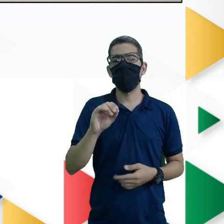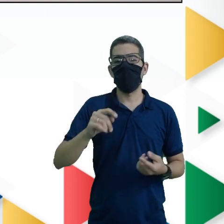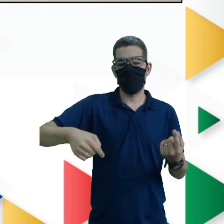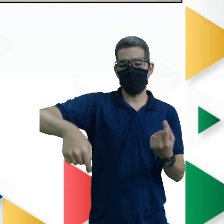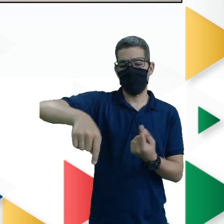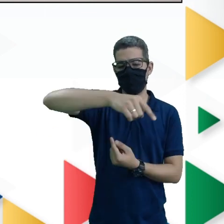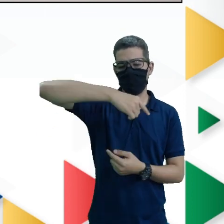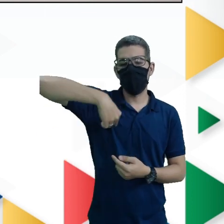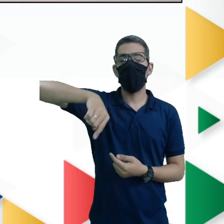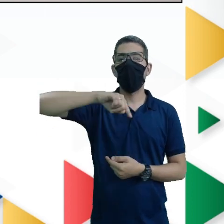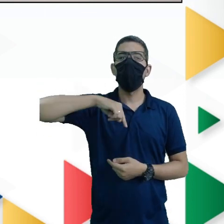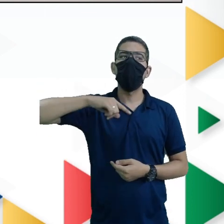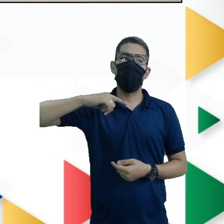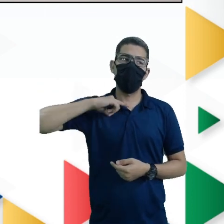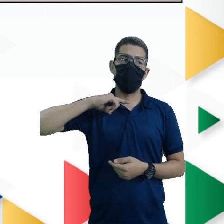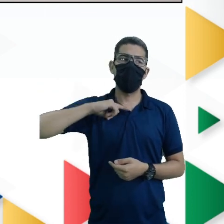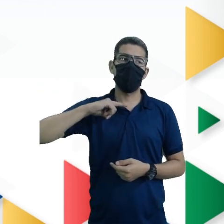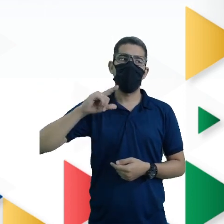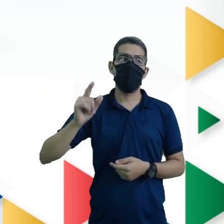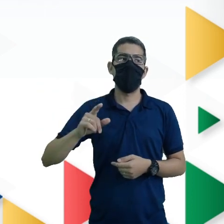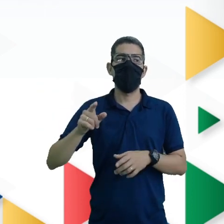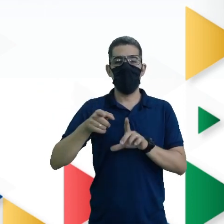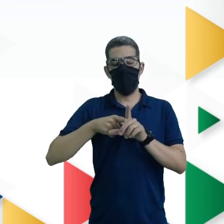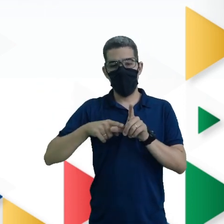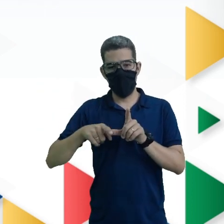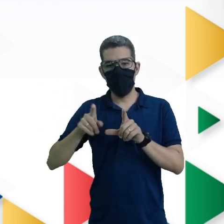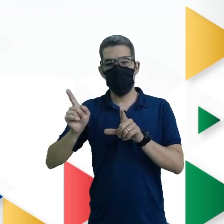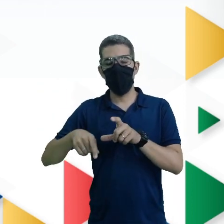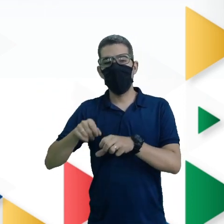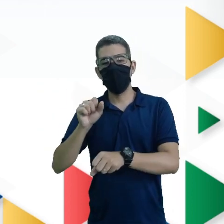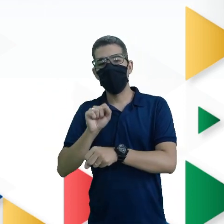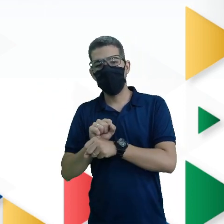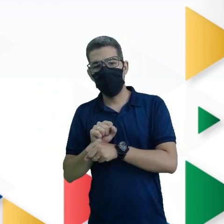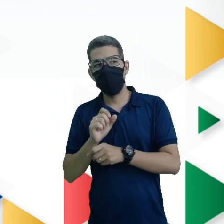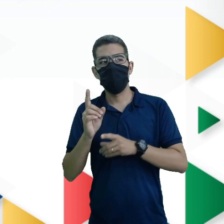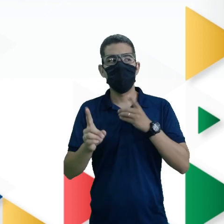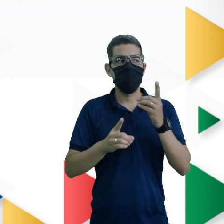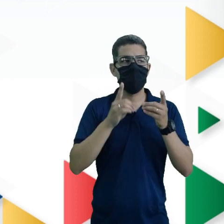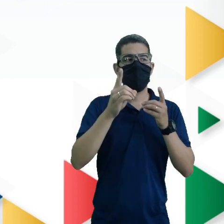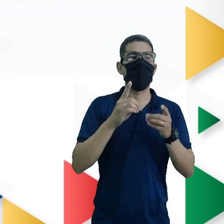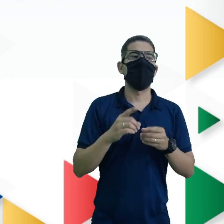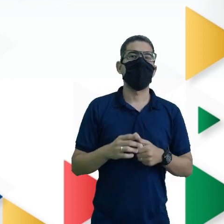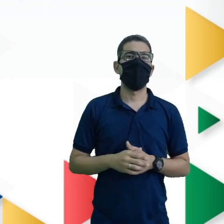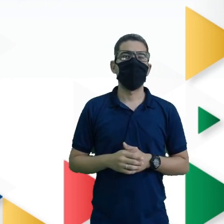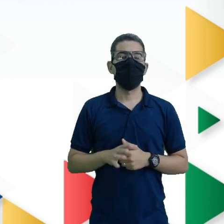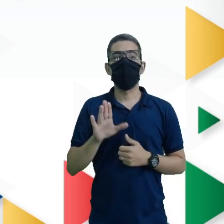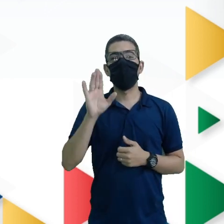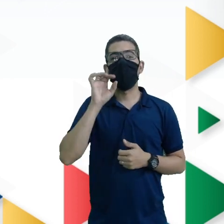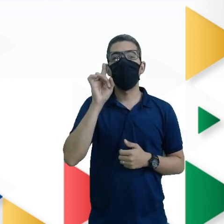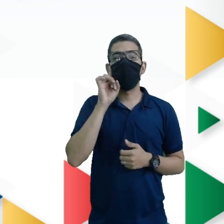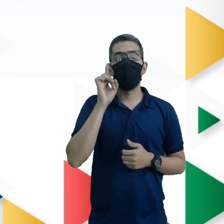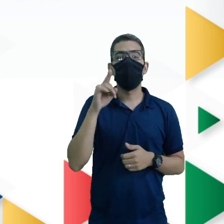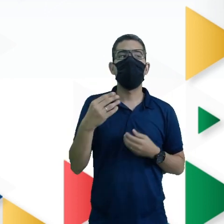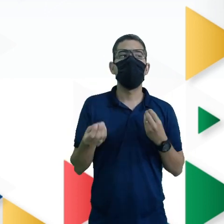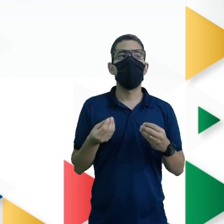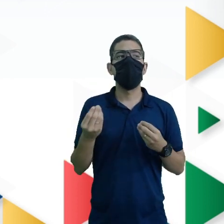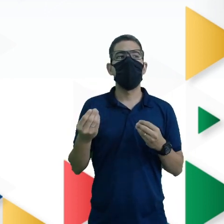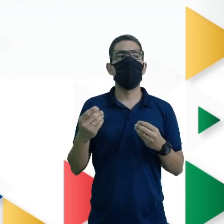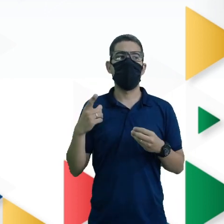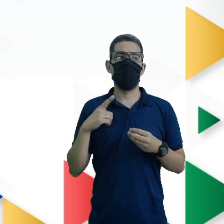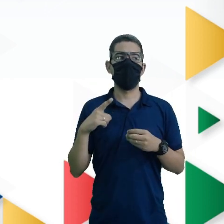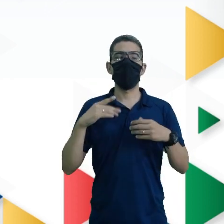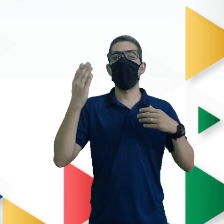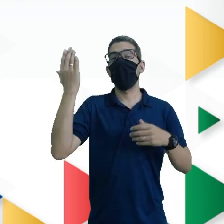esquece, ângulo vai ser dividido em estático e dinâmico e essa é a relação. Agora o ângulo no dia a dia. Você não sabia? Está aí a prova